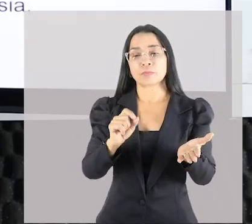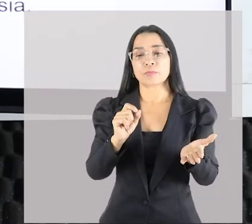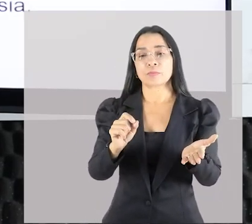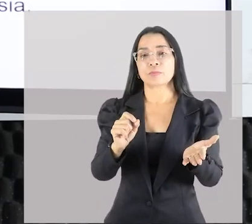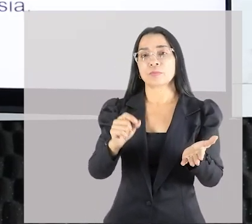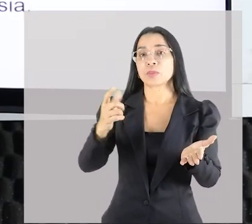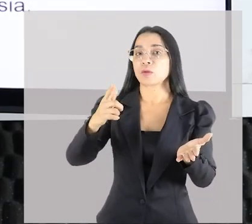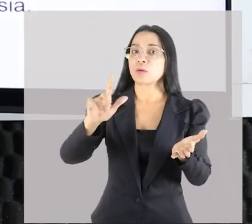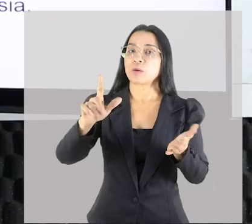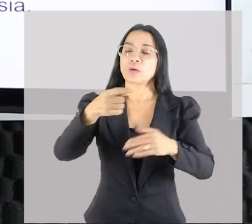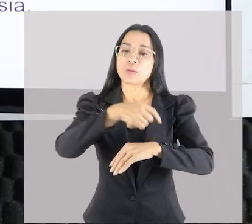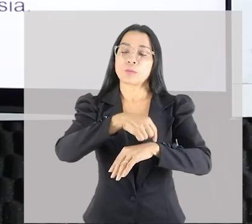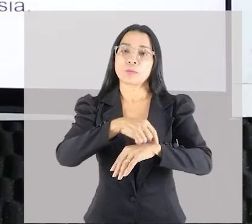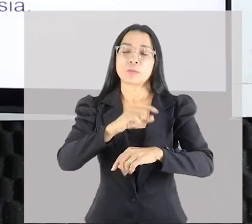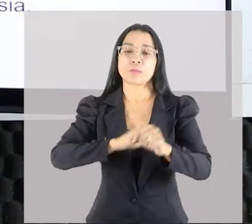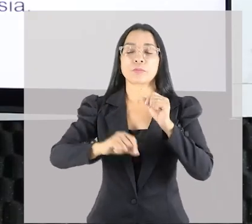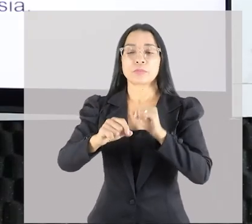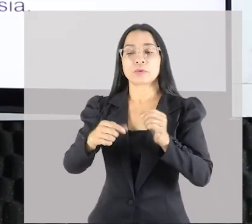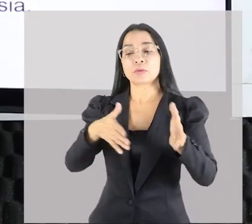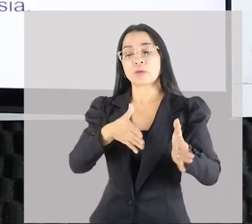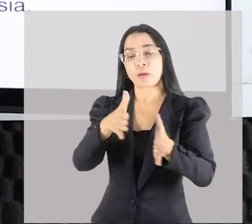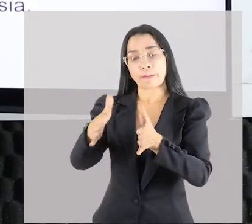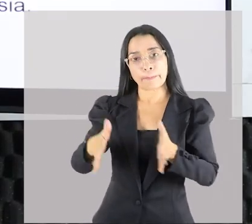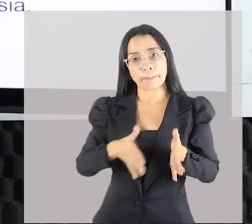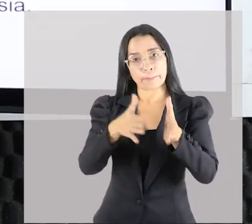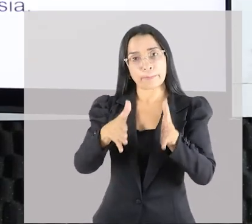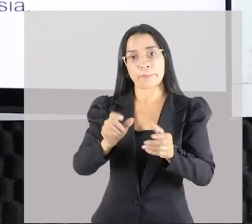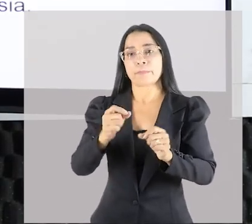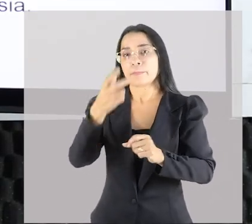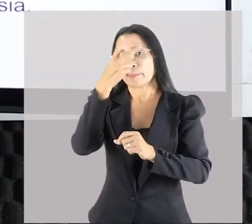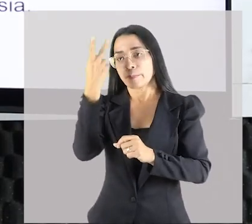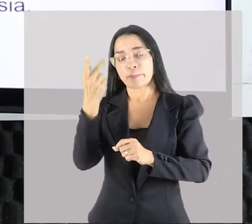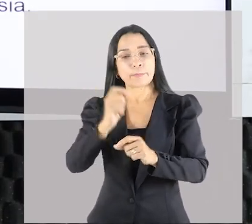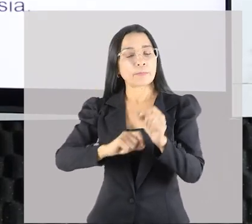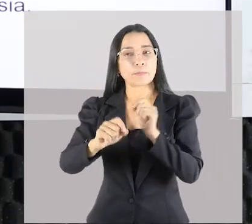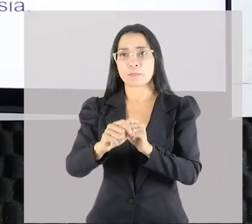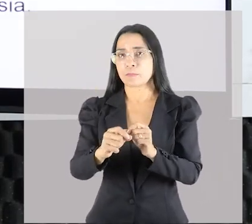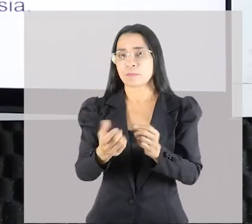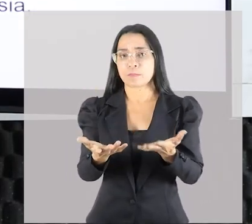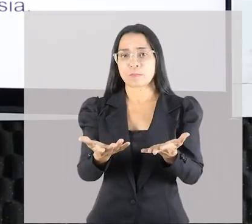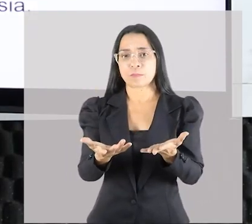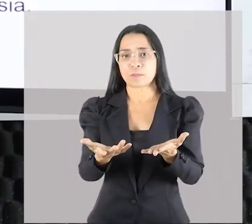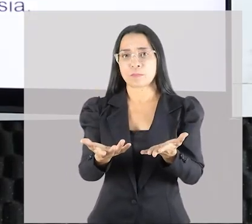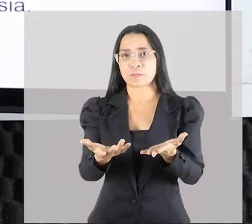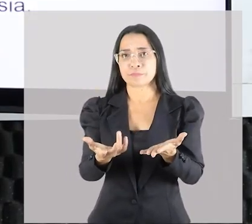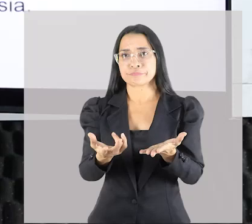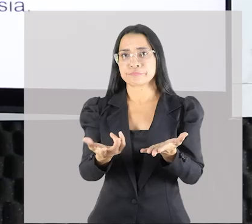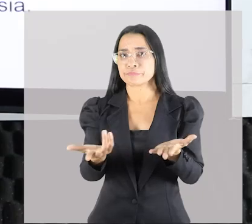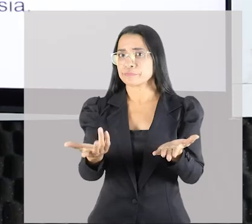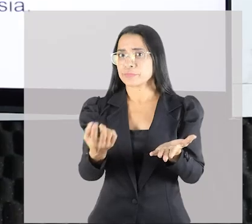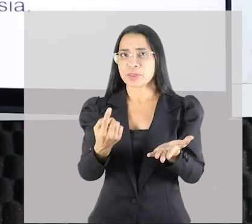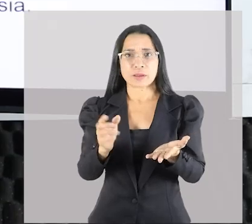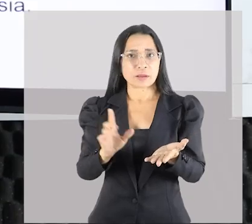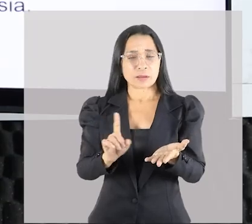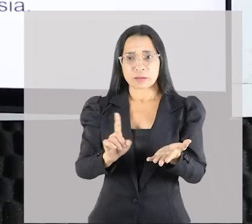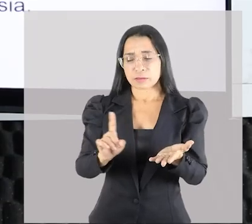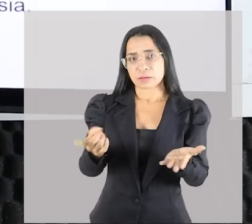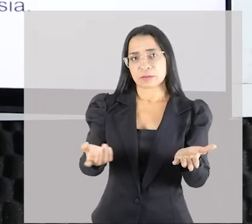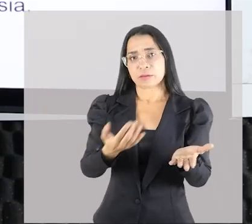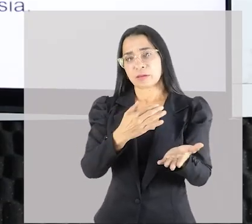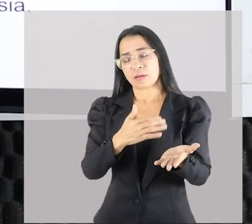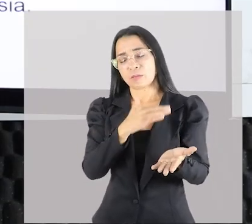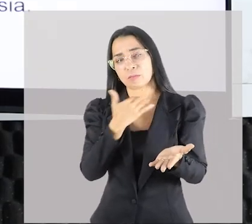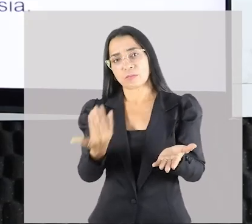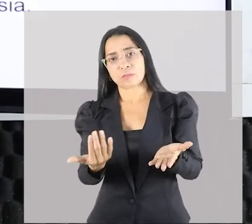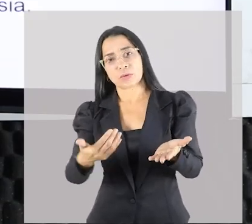outro momento, a produção para que as pessoas não pudessem morrer de fome. Então, era de fato